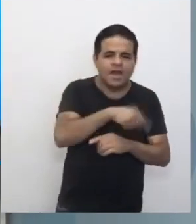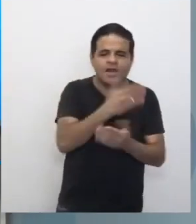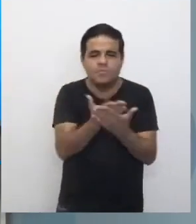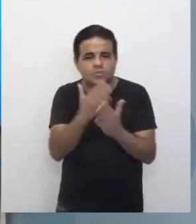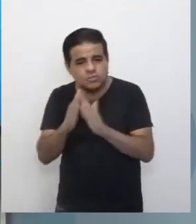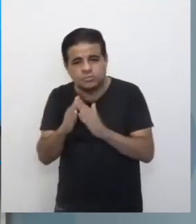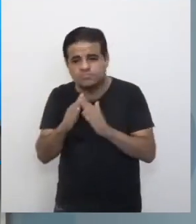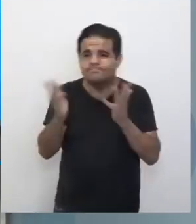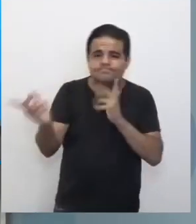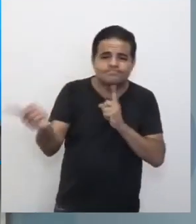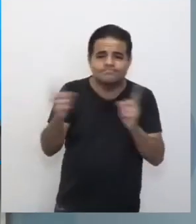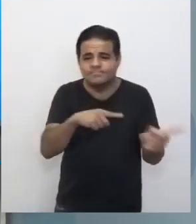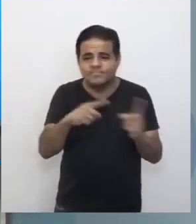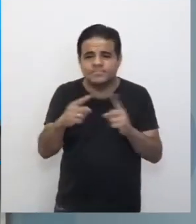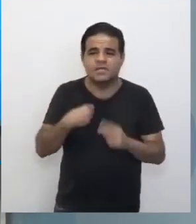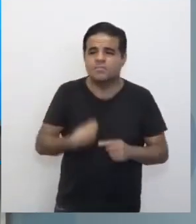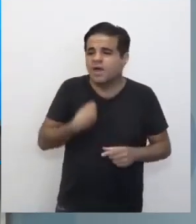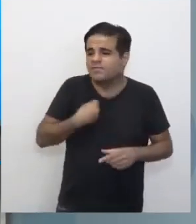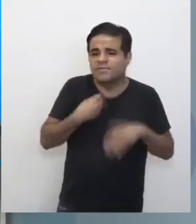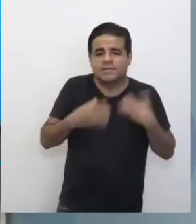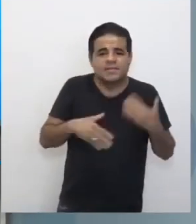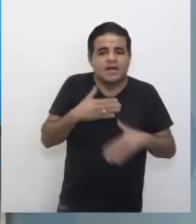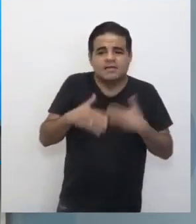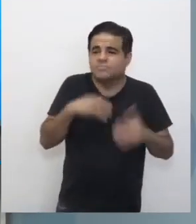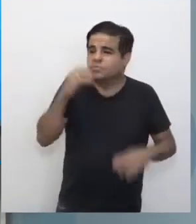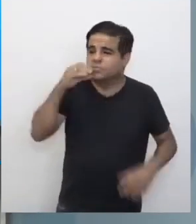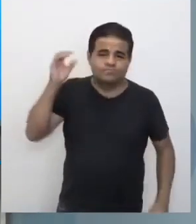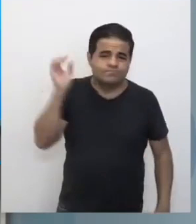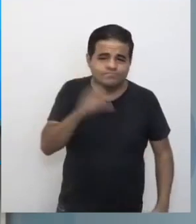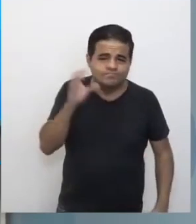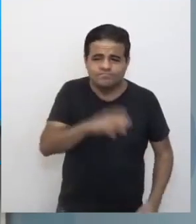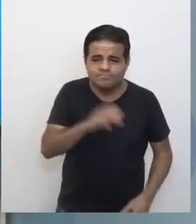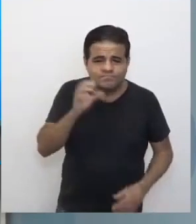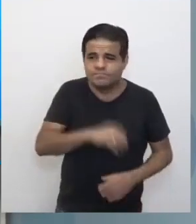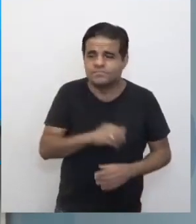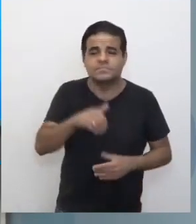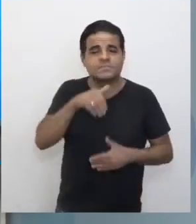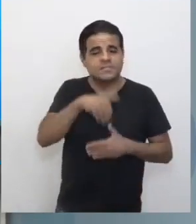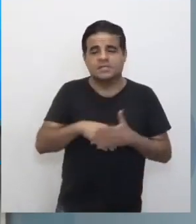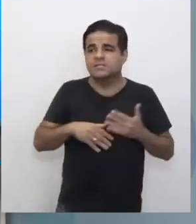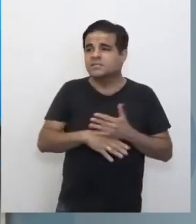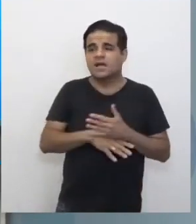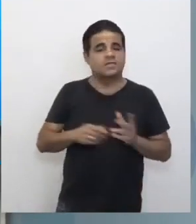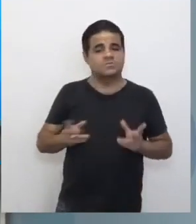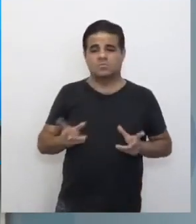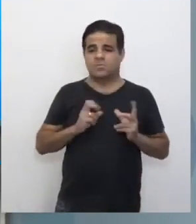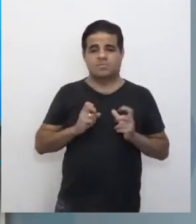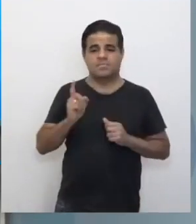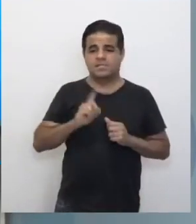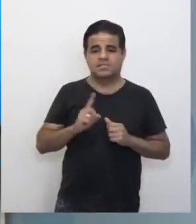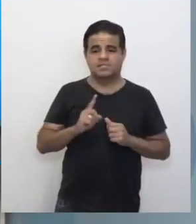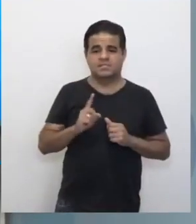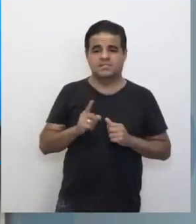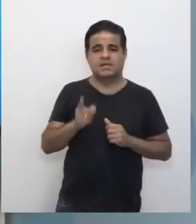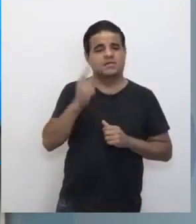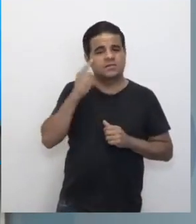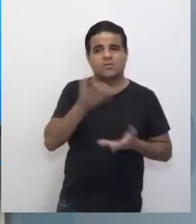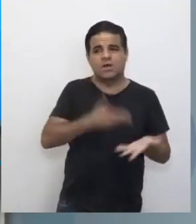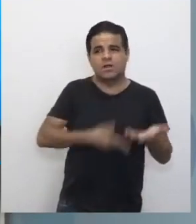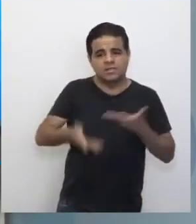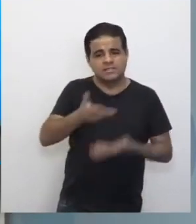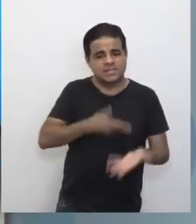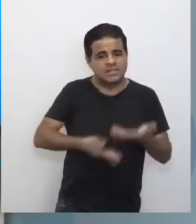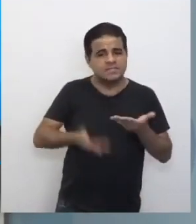escola. Quer dizer, a gente tem uma vida tão corrida dentro da cidade grande que a gente não aprecia mais a cidade. Então, olha a nossa relação com a cidade, como